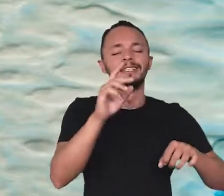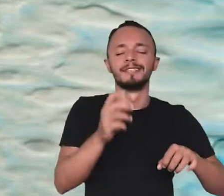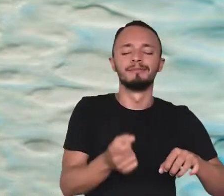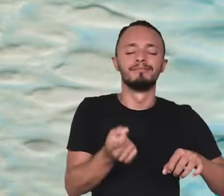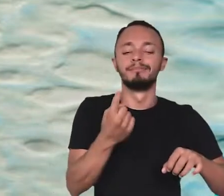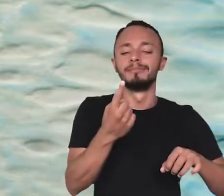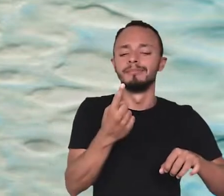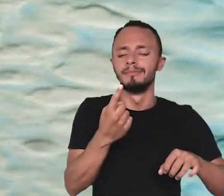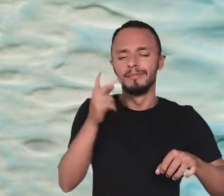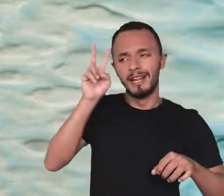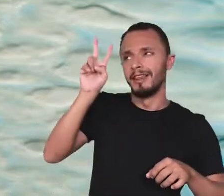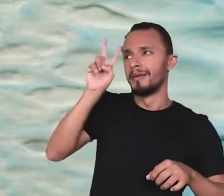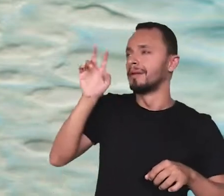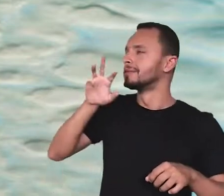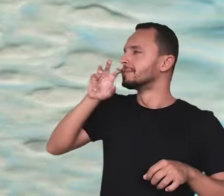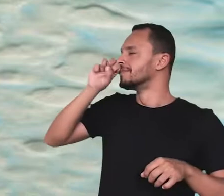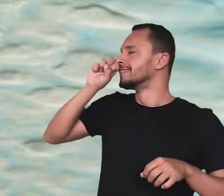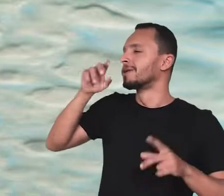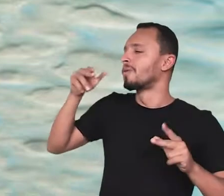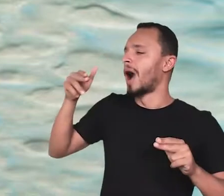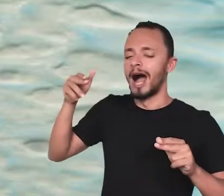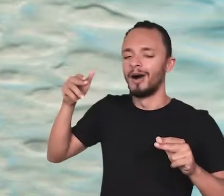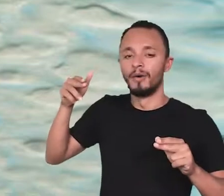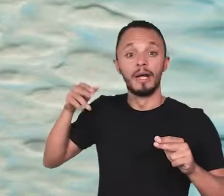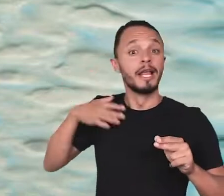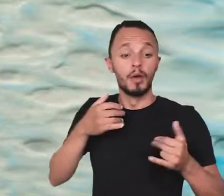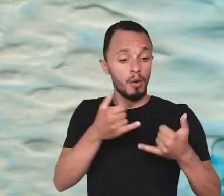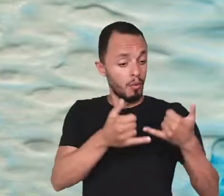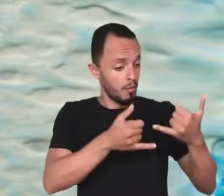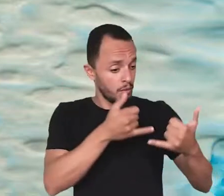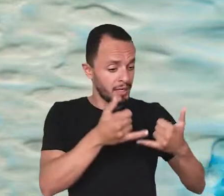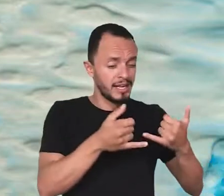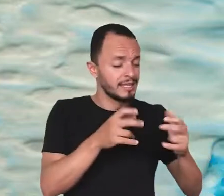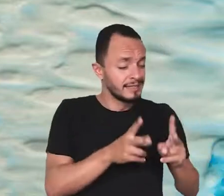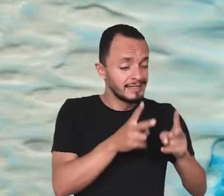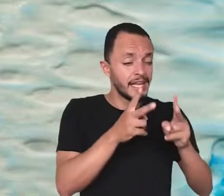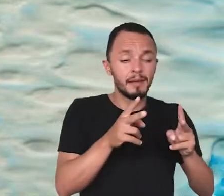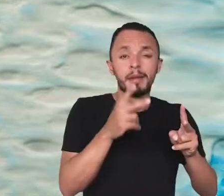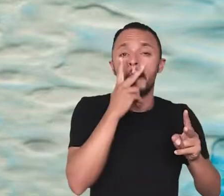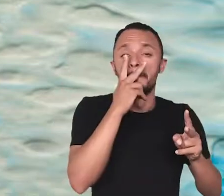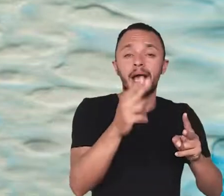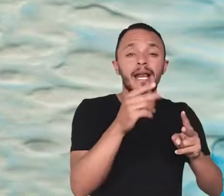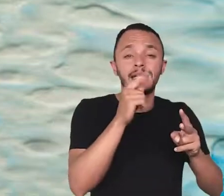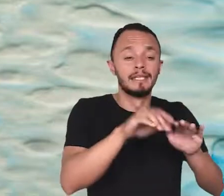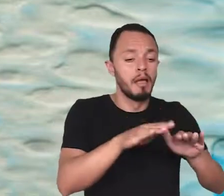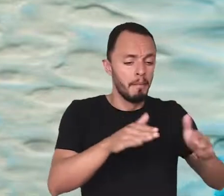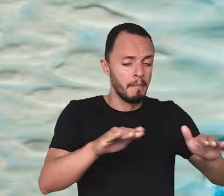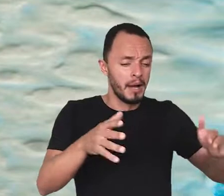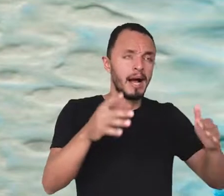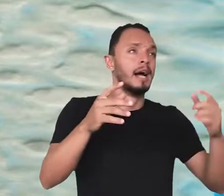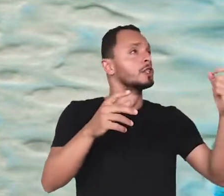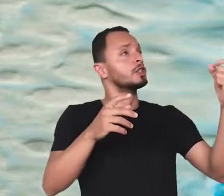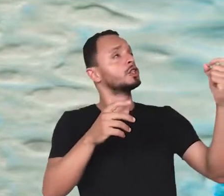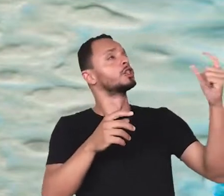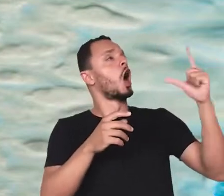lembranças têm cheiros e gostos, né? E brincar para mim sempre remeteu ao cheiro de mar, ao calor do sol na